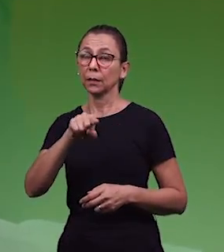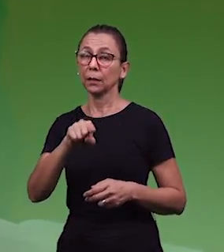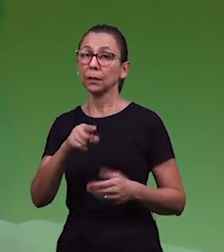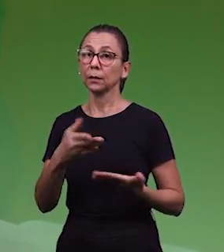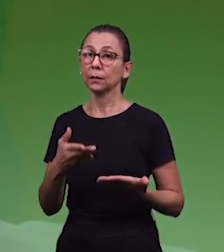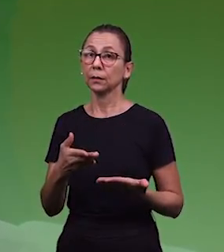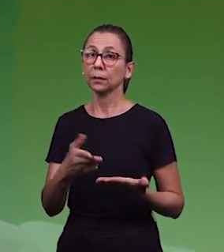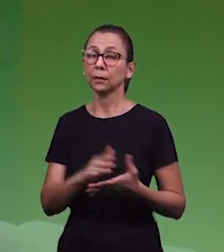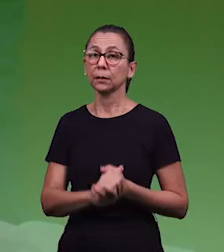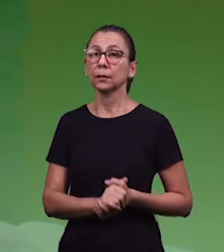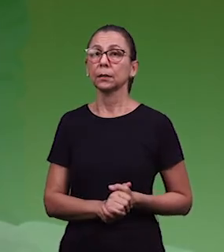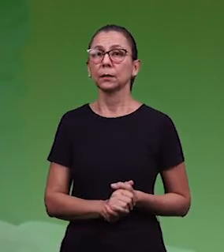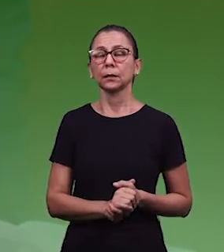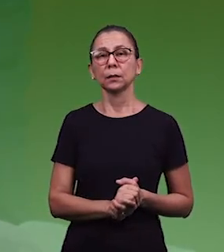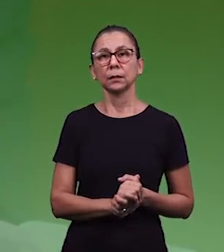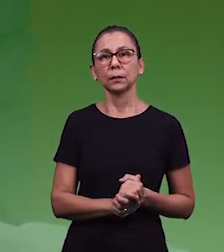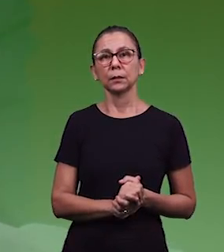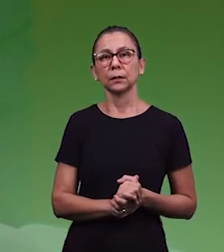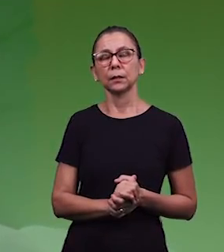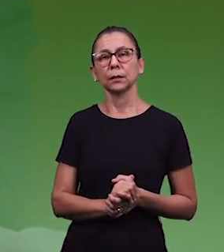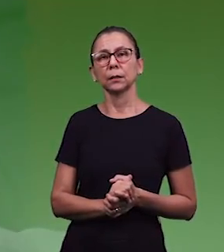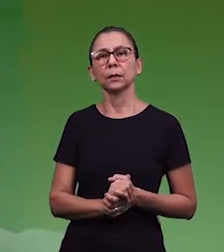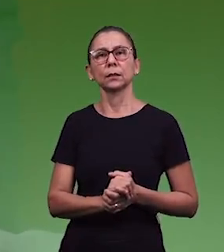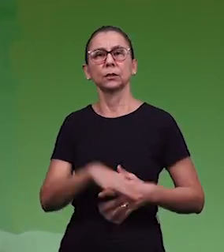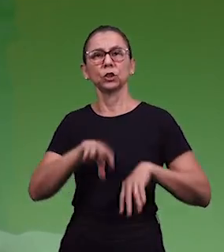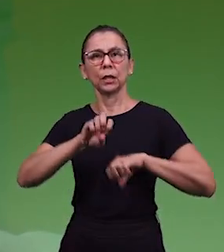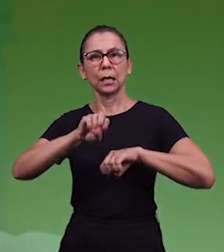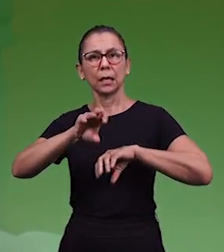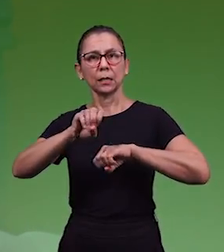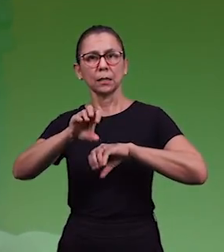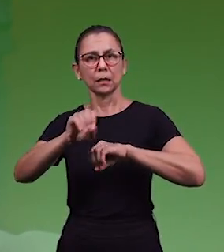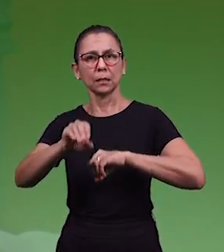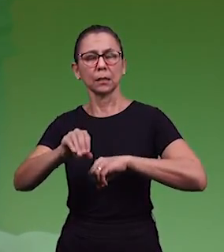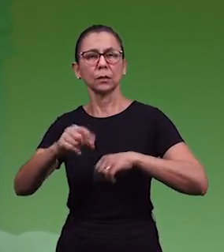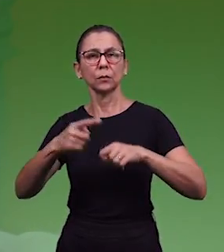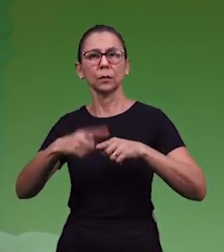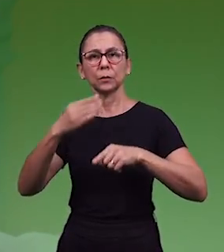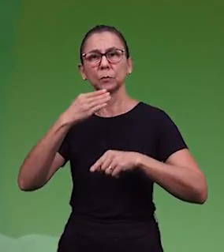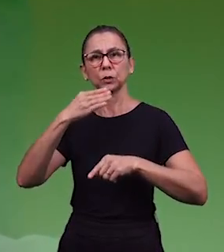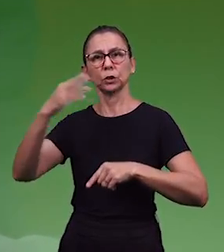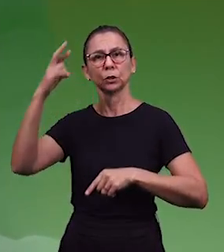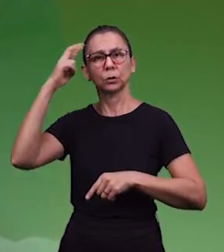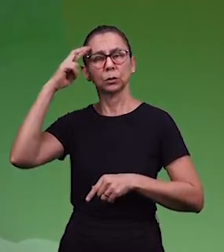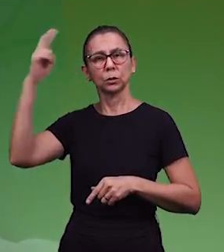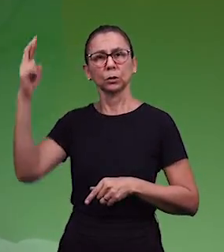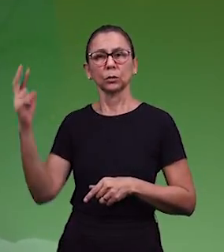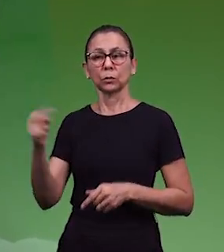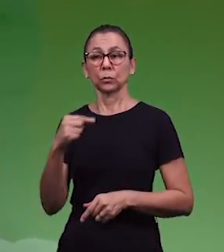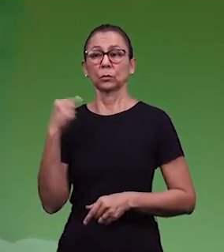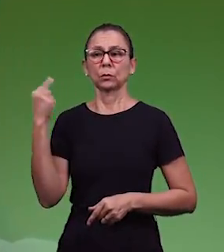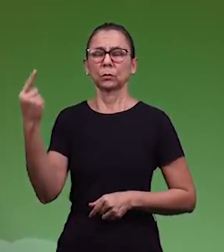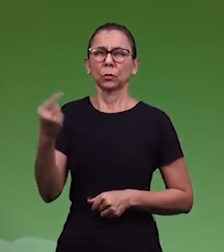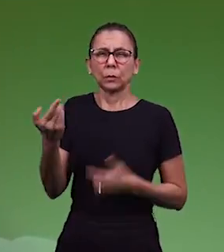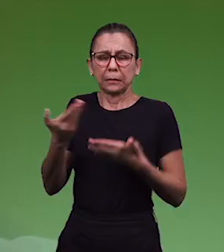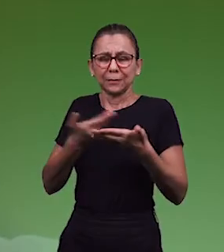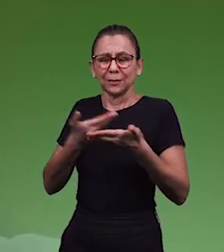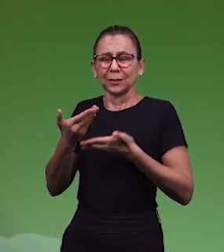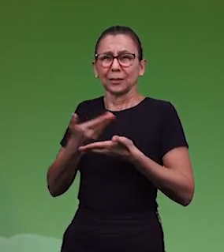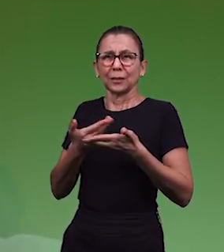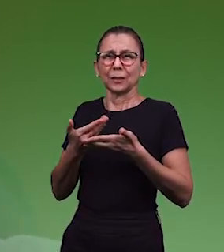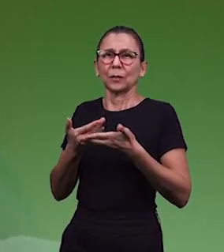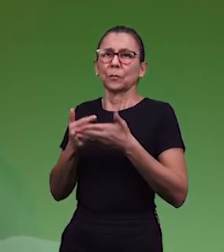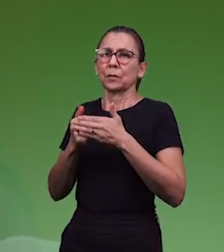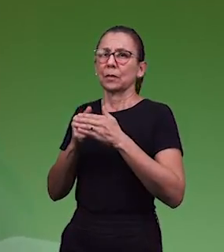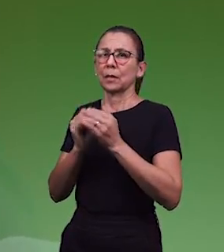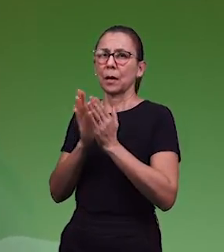conhecido em direção ao desconhecido. Então, quanto mais nós nos dedicamos à palavra, quanto mais nos dedicamos à consagração,